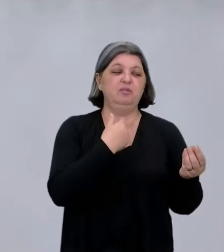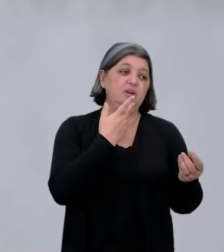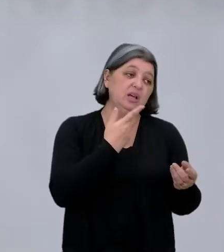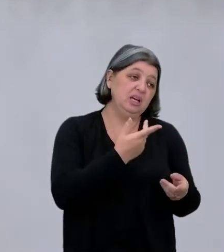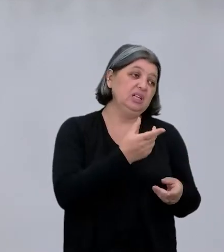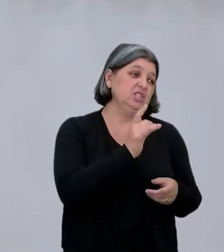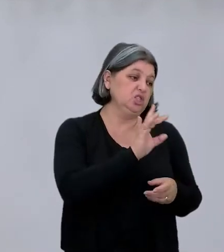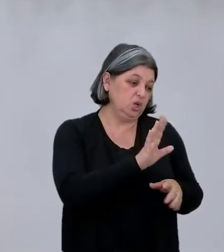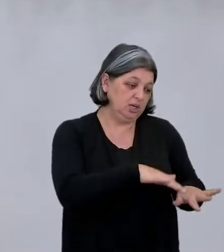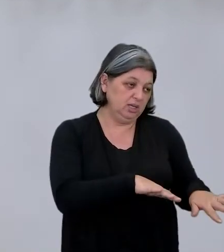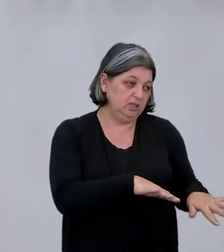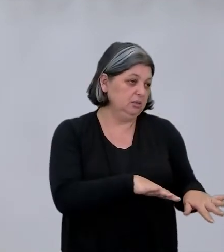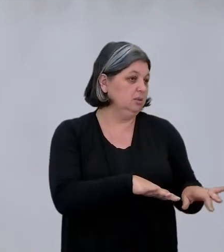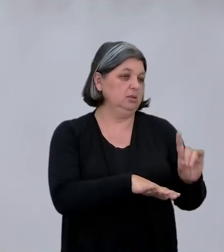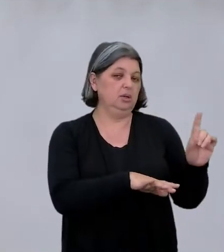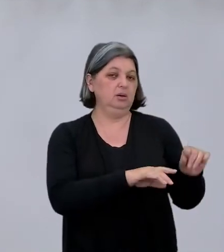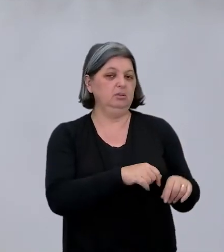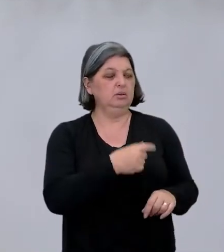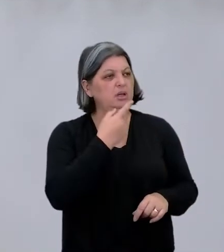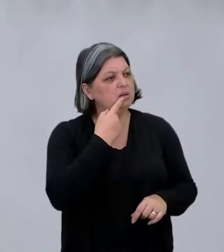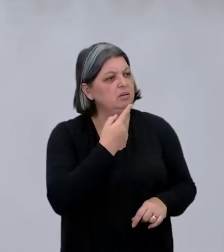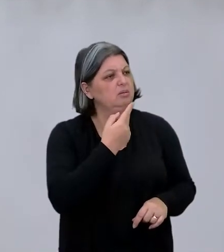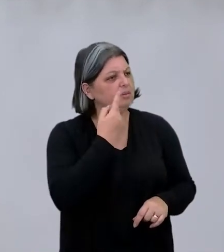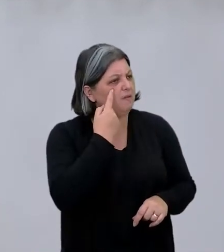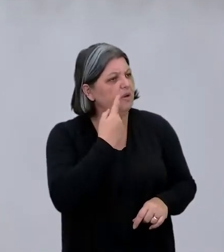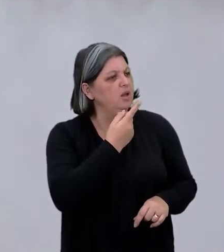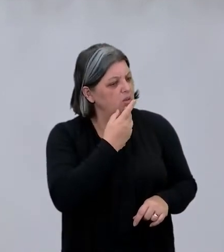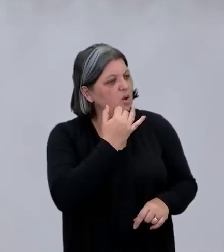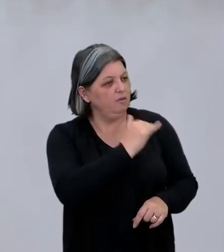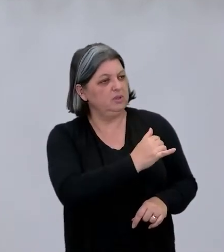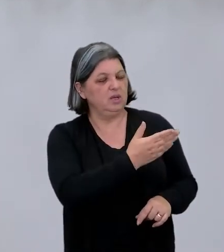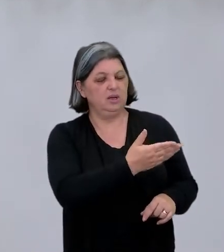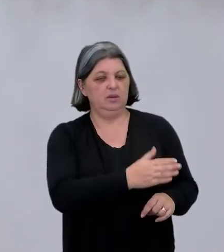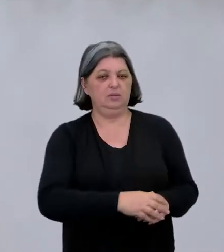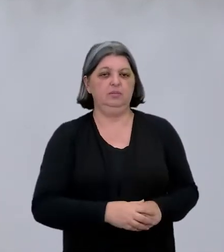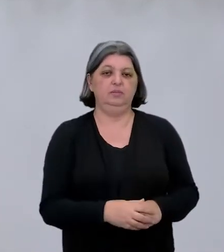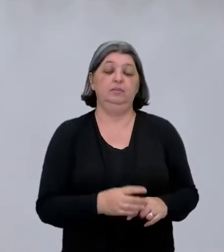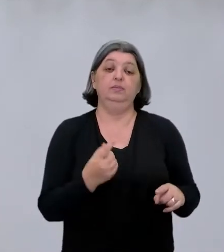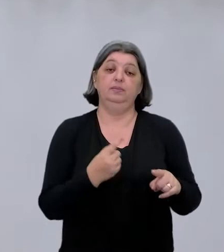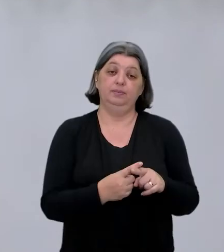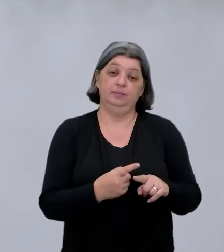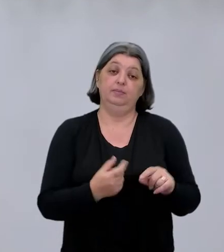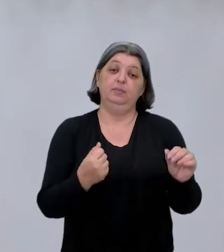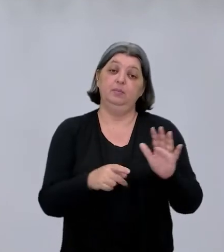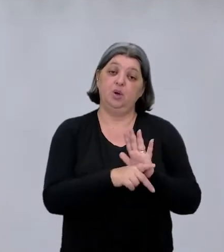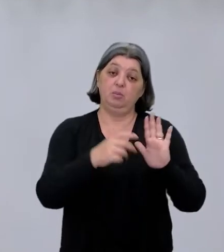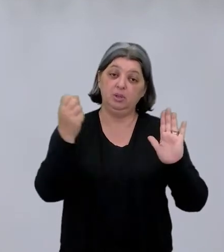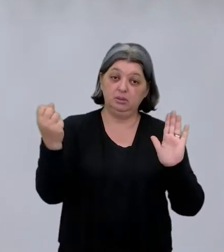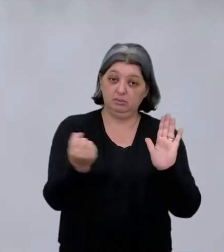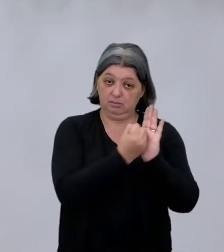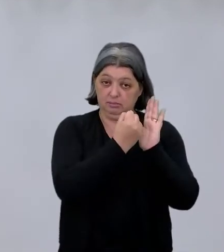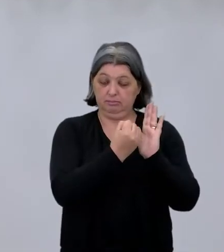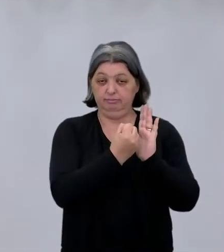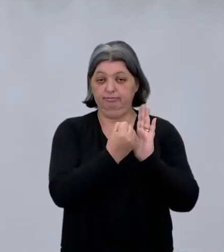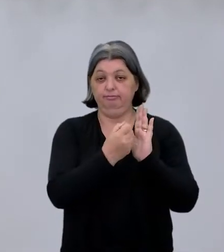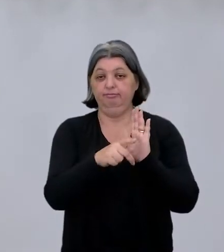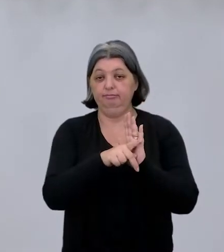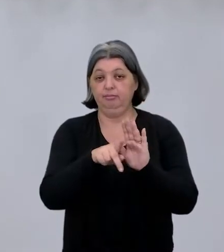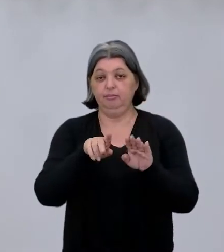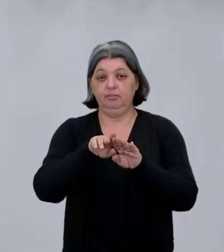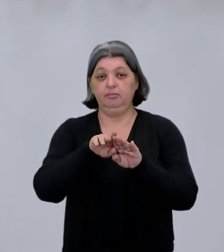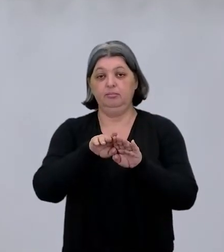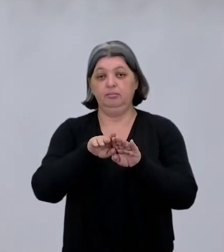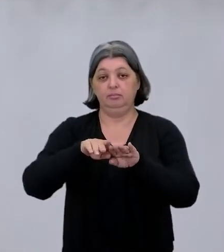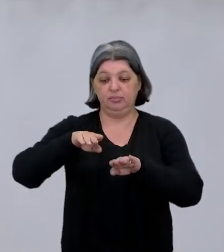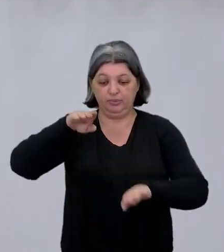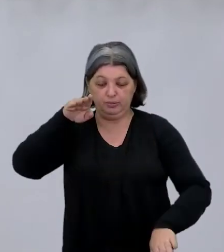uma criança. Normalmente tá vendo? Eu não te avisei e tá. Por quê? Porque essa rotulação do desvio, do que é considerado um desvio grave e